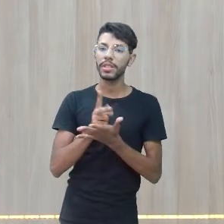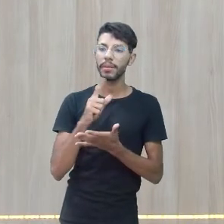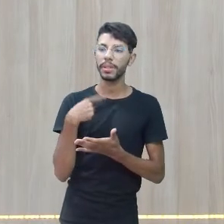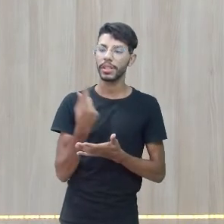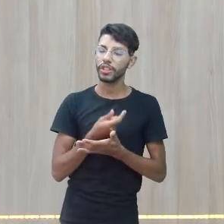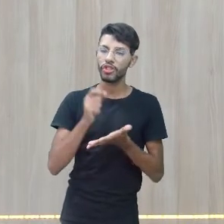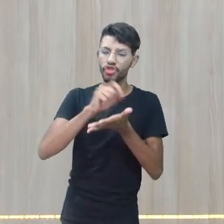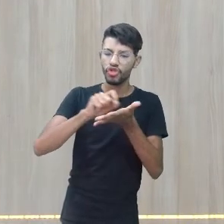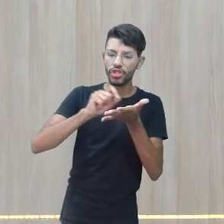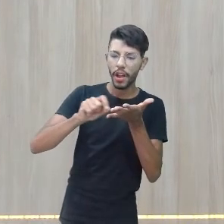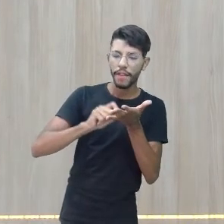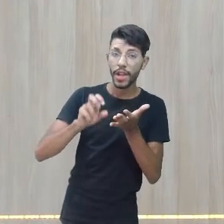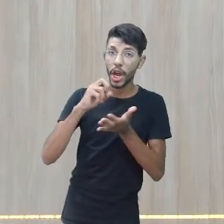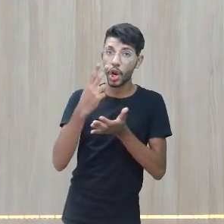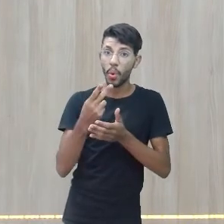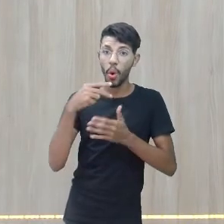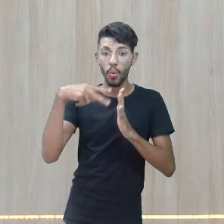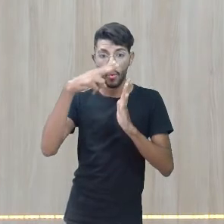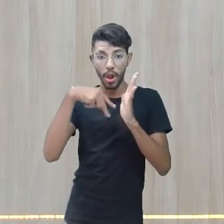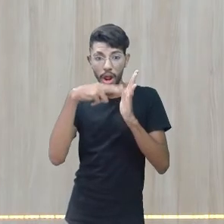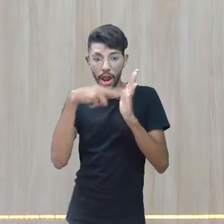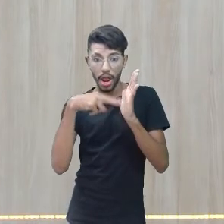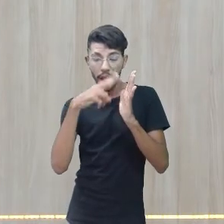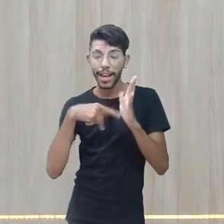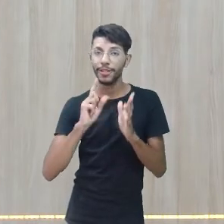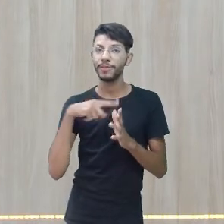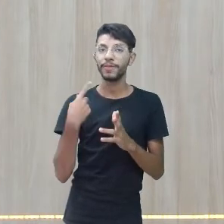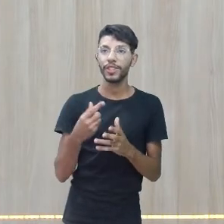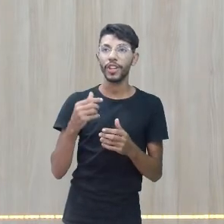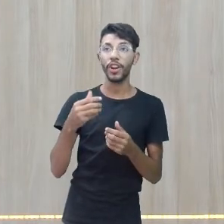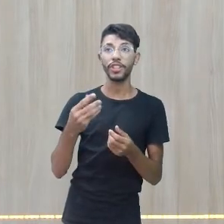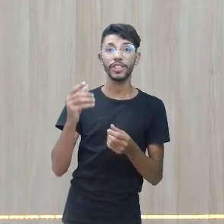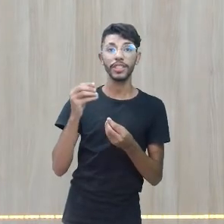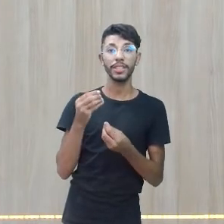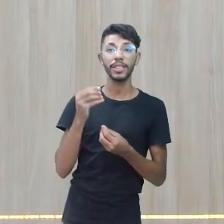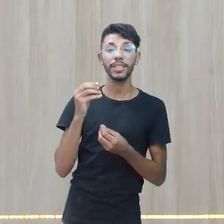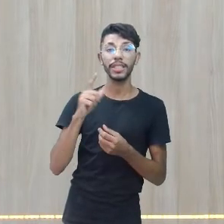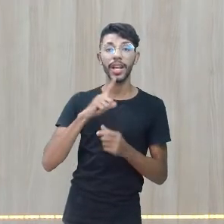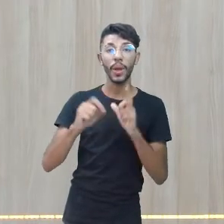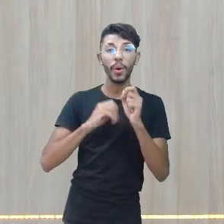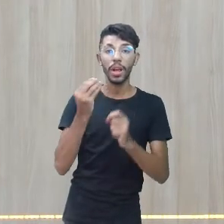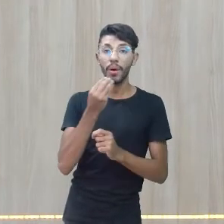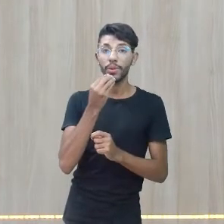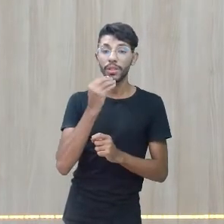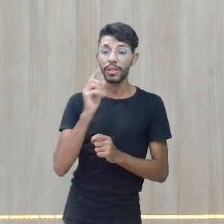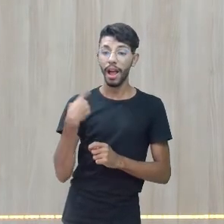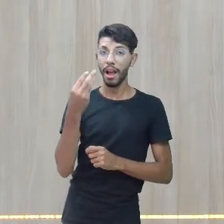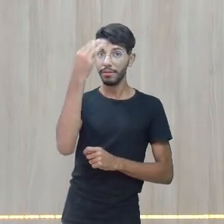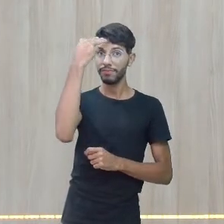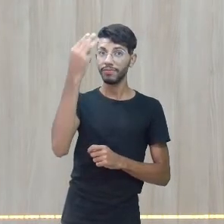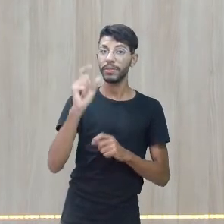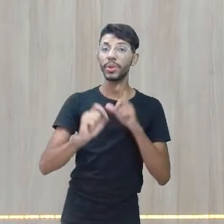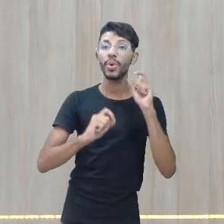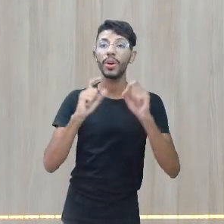ou estamos lendo, estamos dando a oportunidade da nossa mente gerar uma